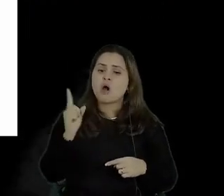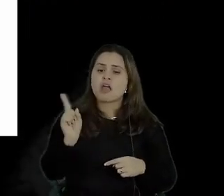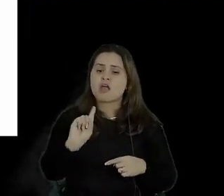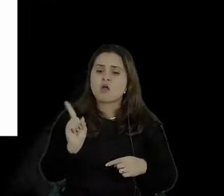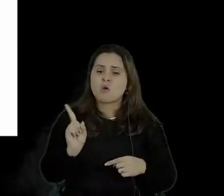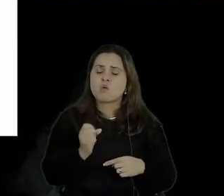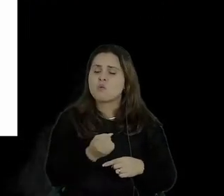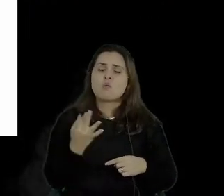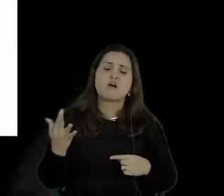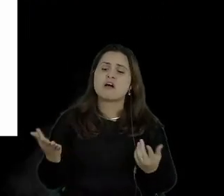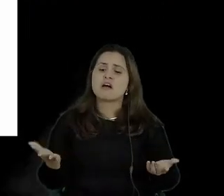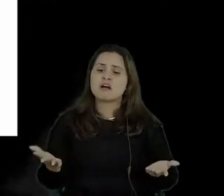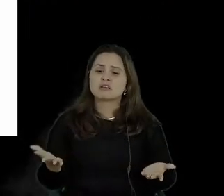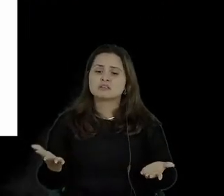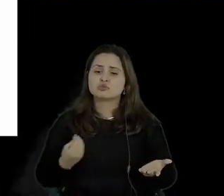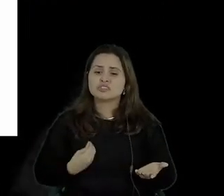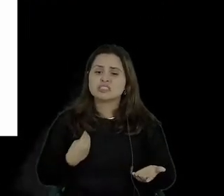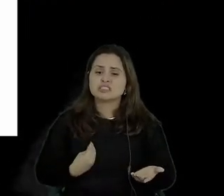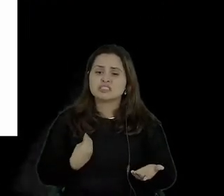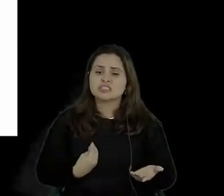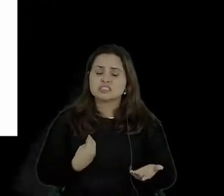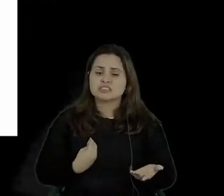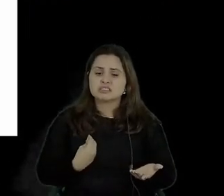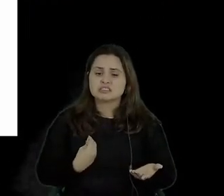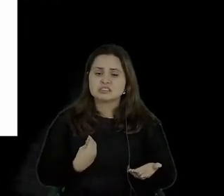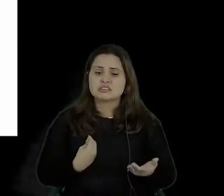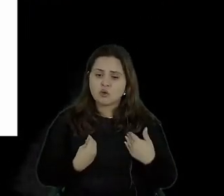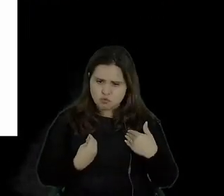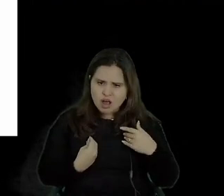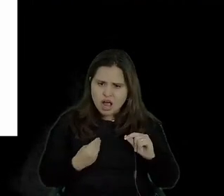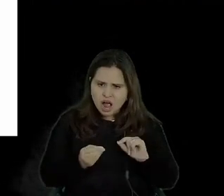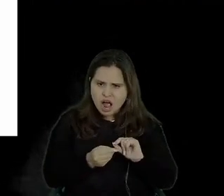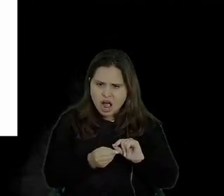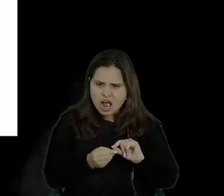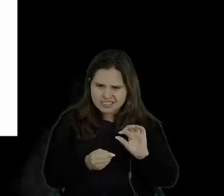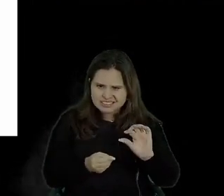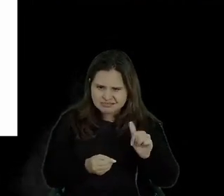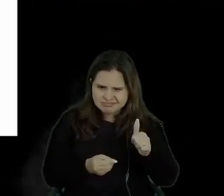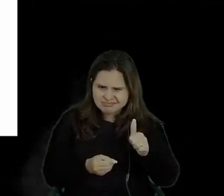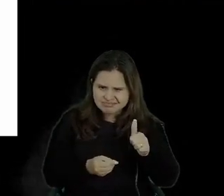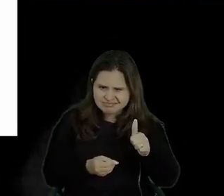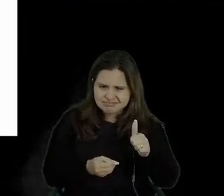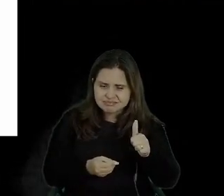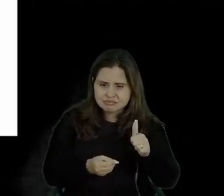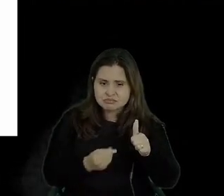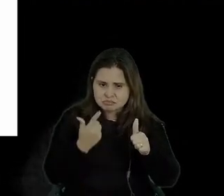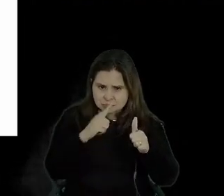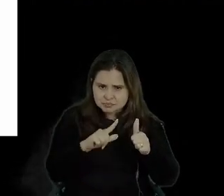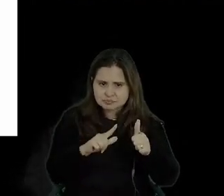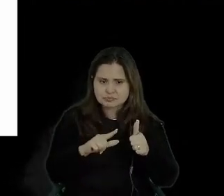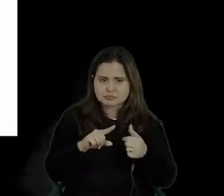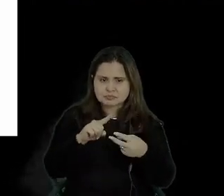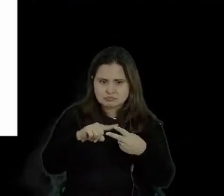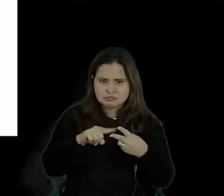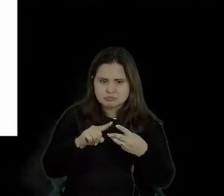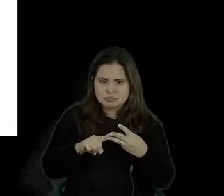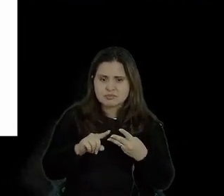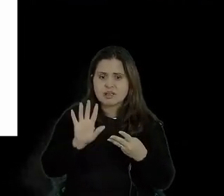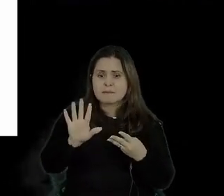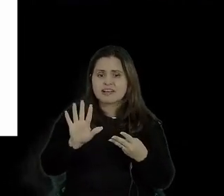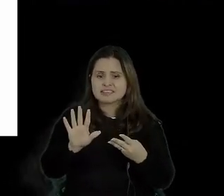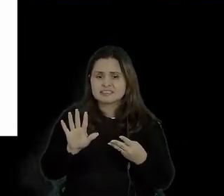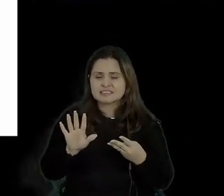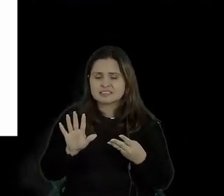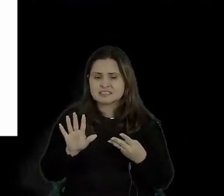Quantos sobreviveram? Eu faço a cirurgia de Fontan, dá certo. Eu faço o Glenn, dá certo. Faço o Norujo, dá certo. Mas as 3...